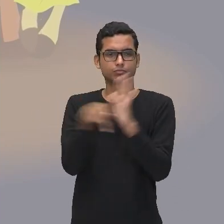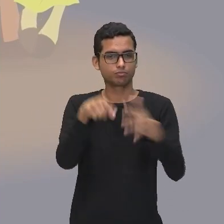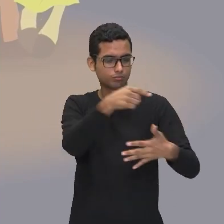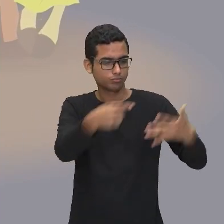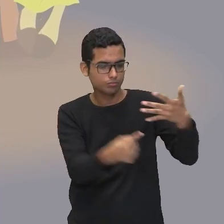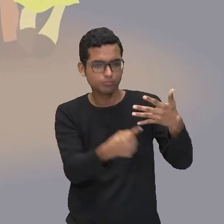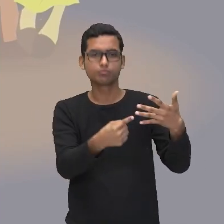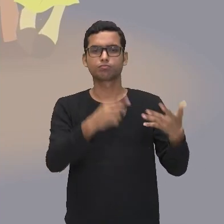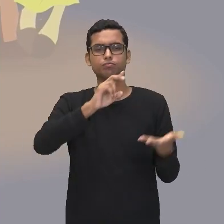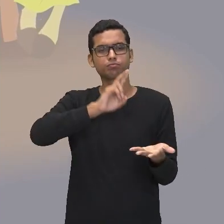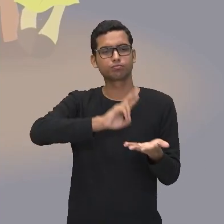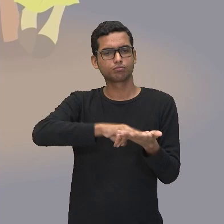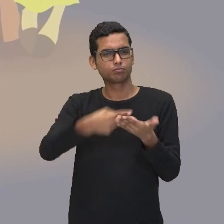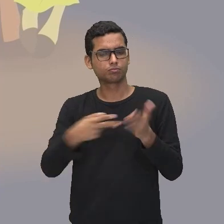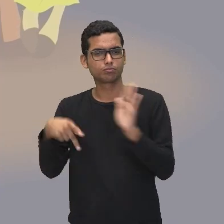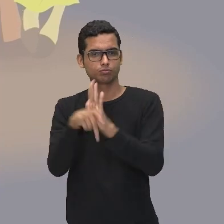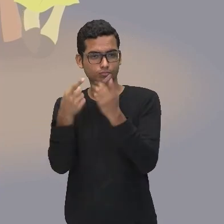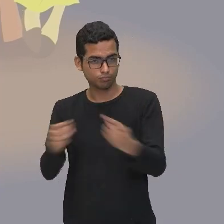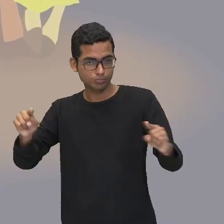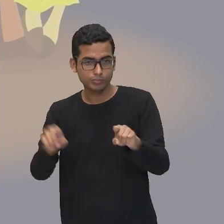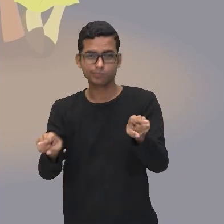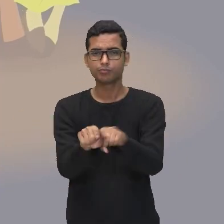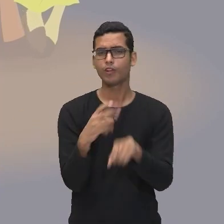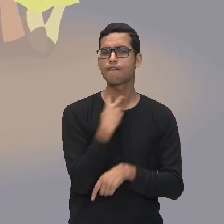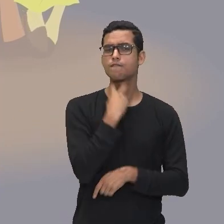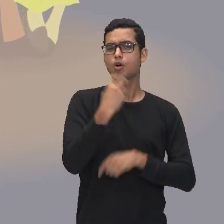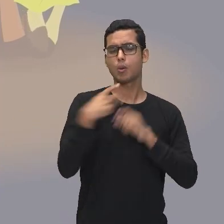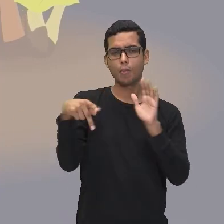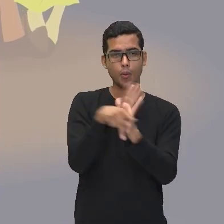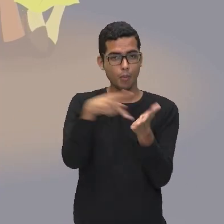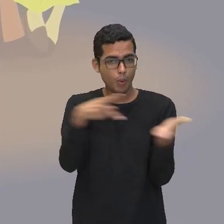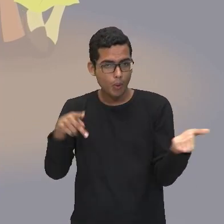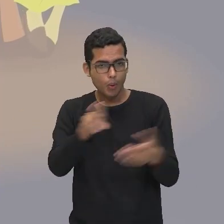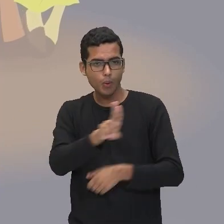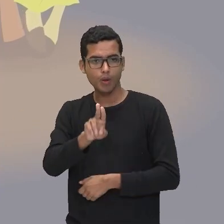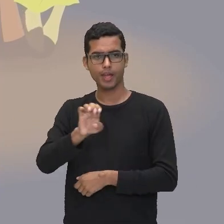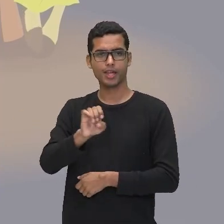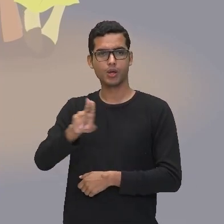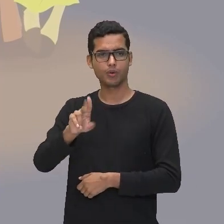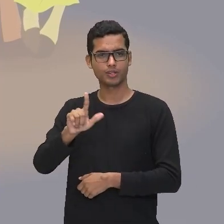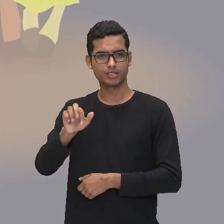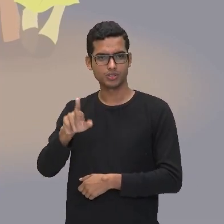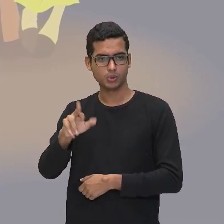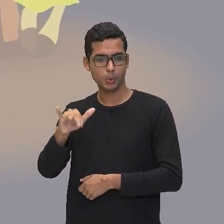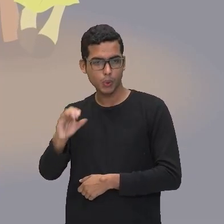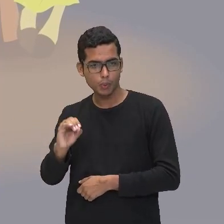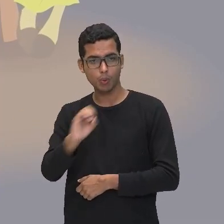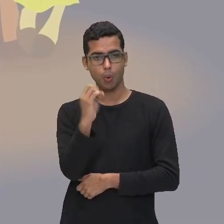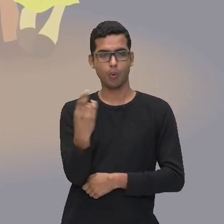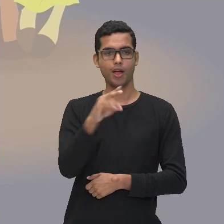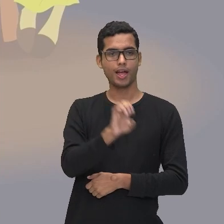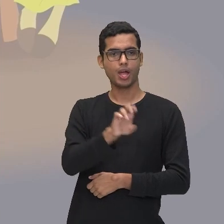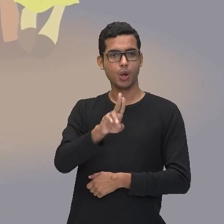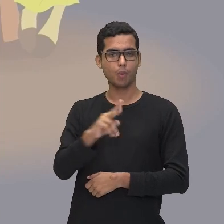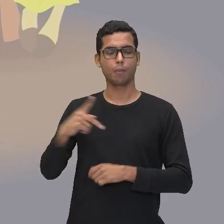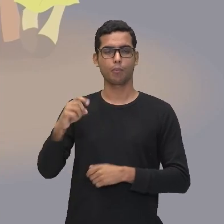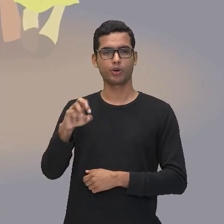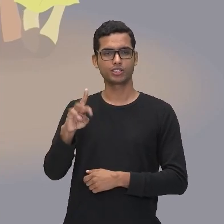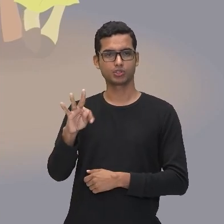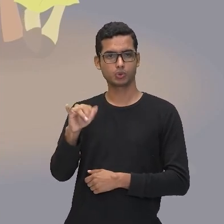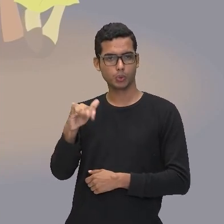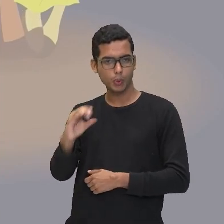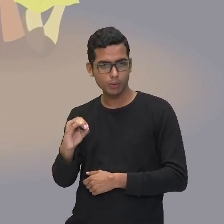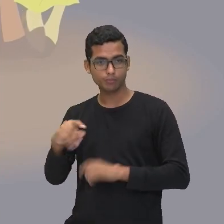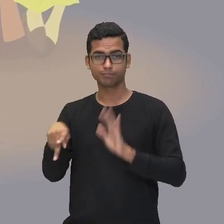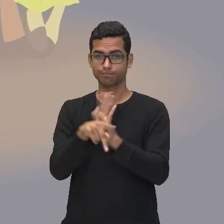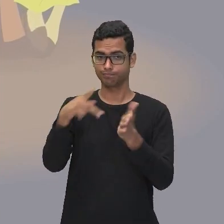que traduzam musicalidade. A voz que fala nos poemas é chamada de eu lírico ou eu poético. Um poema